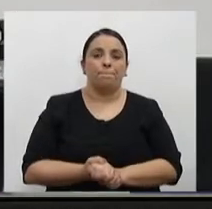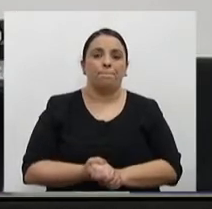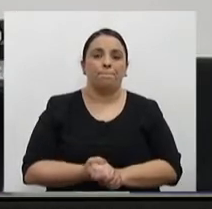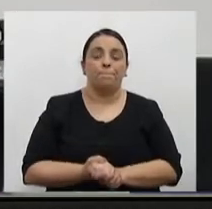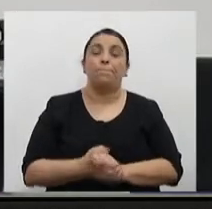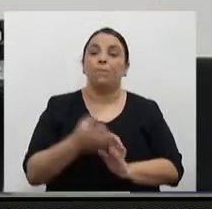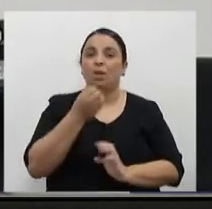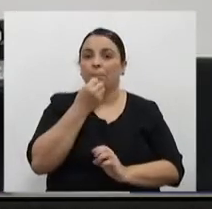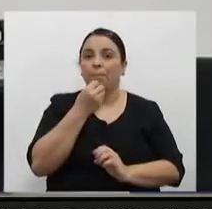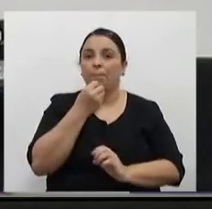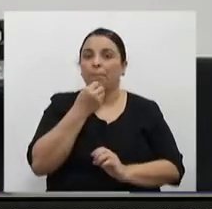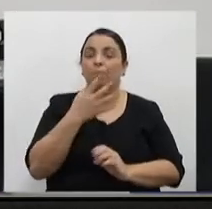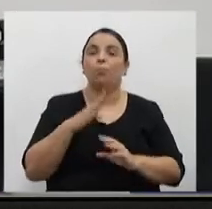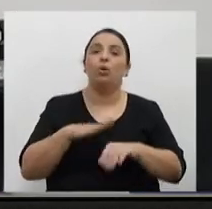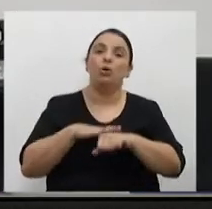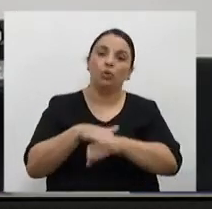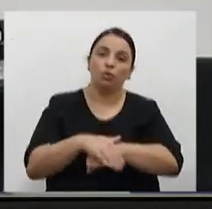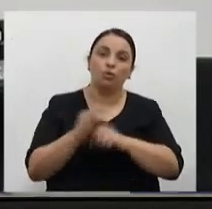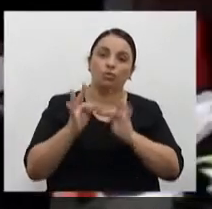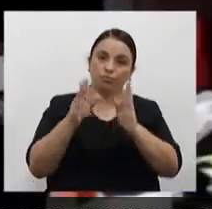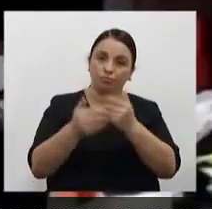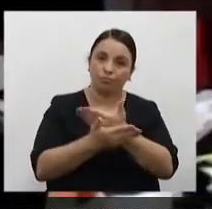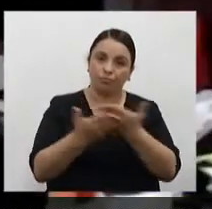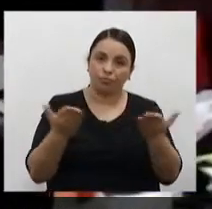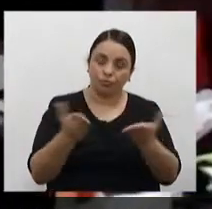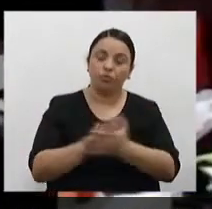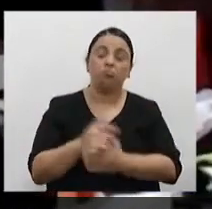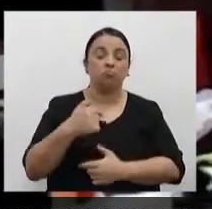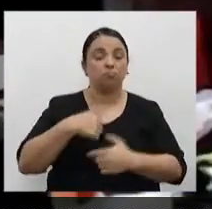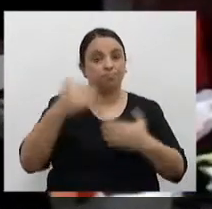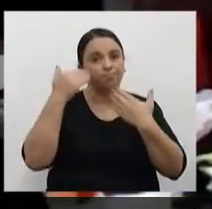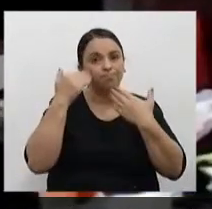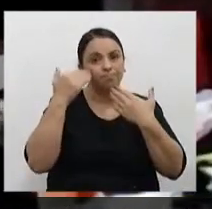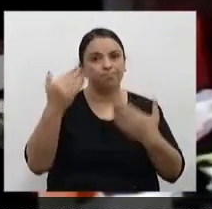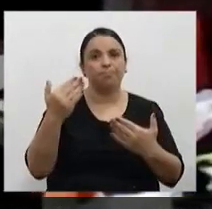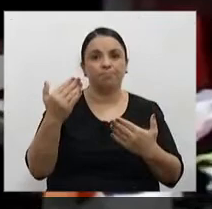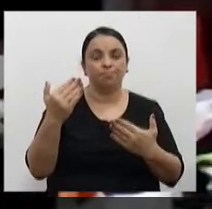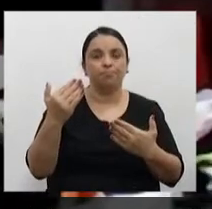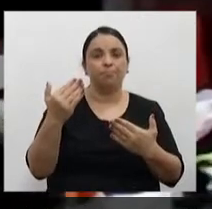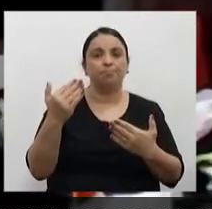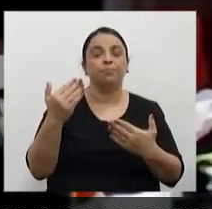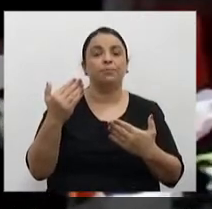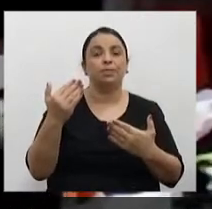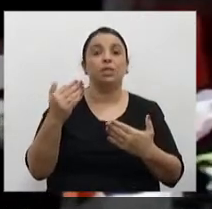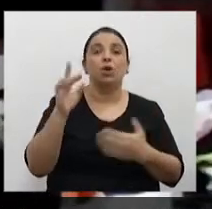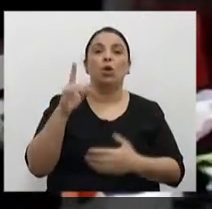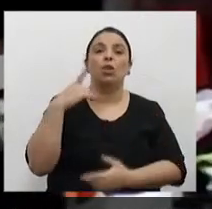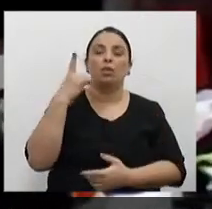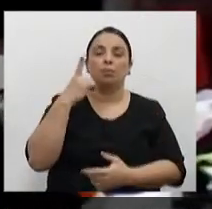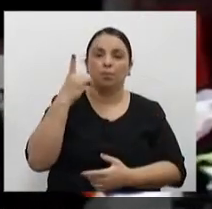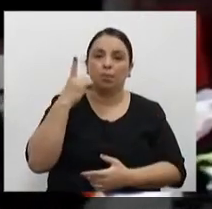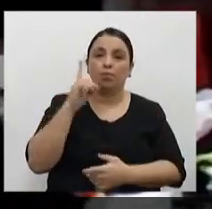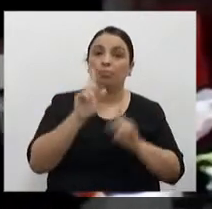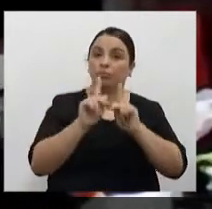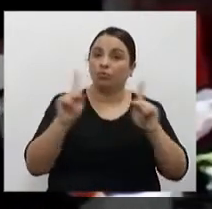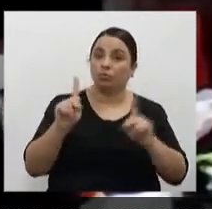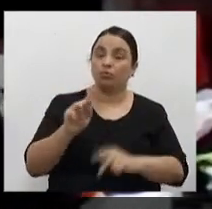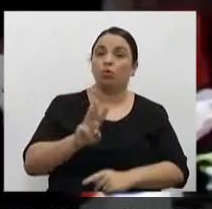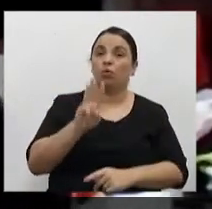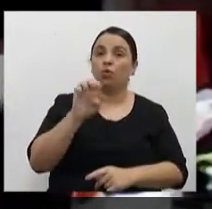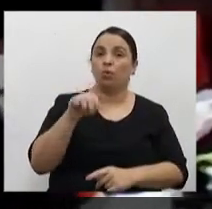Boa noite a todos. Eu gostaria de agradecer ao deputado professor Wendel pelo